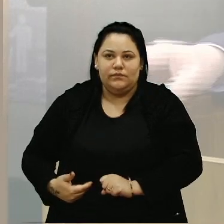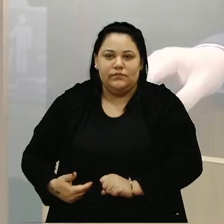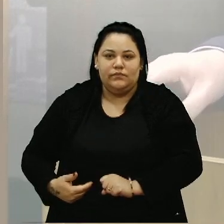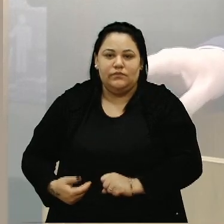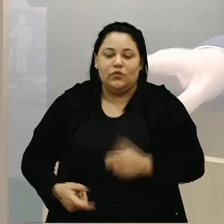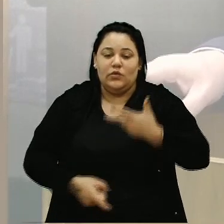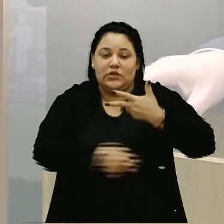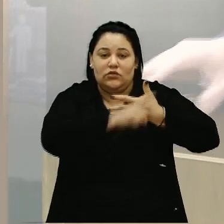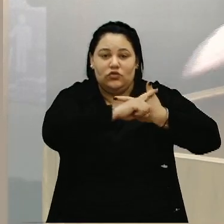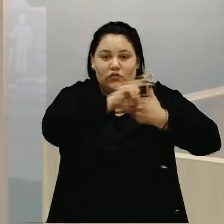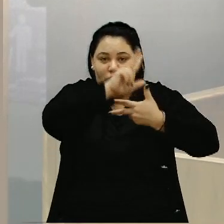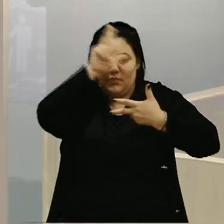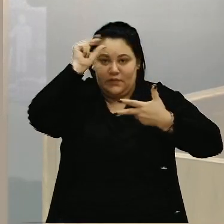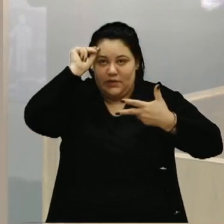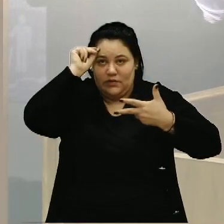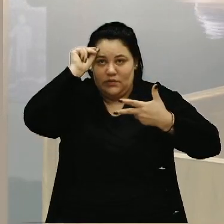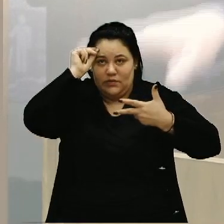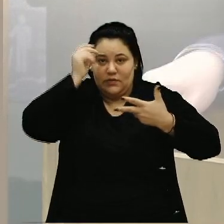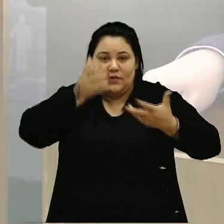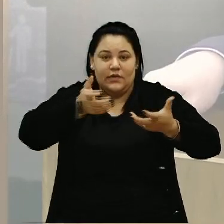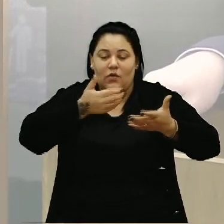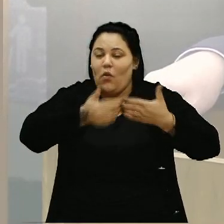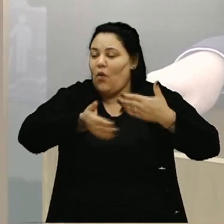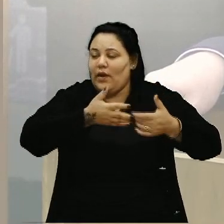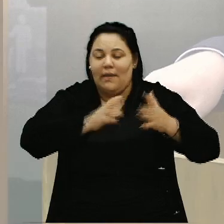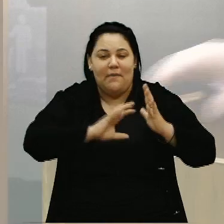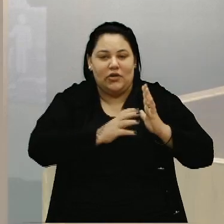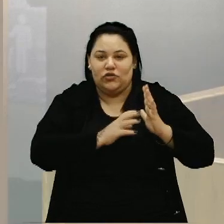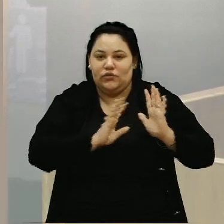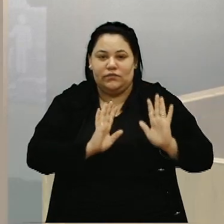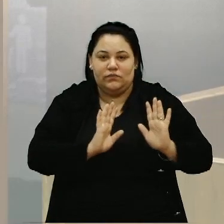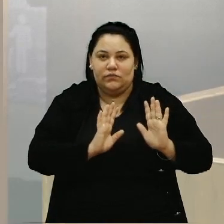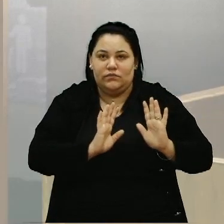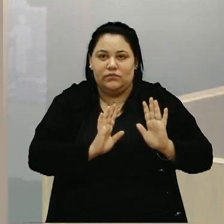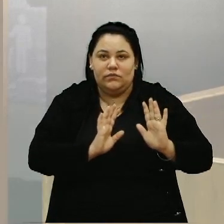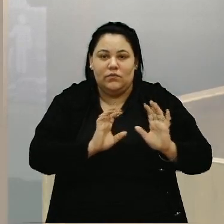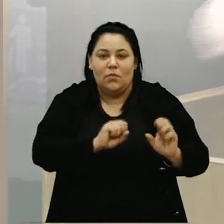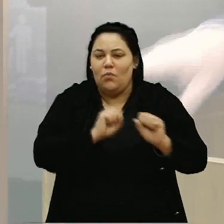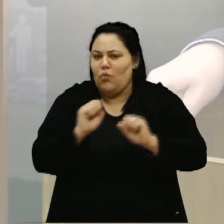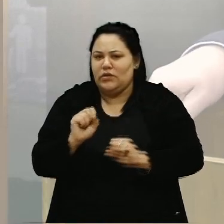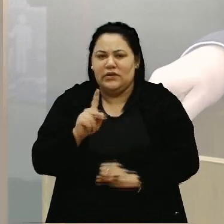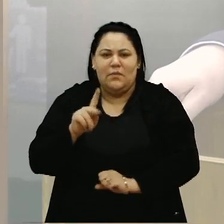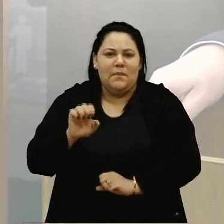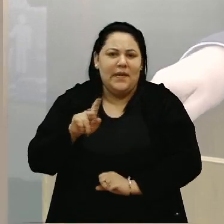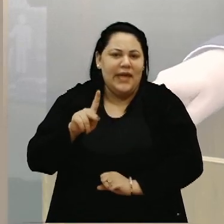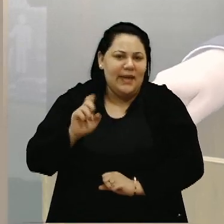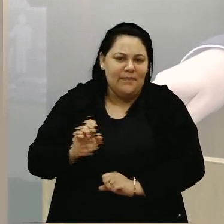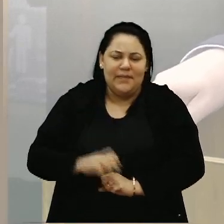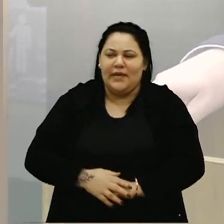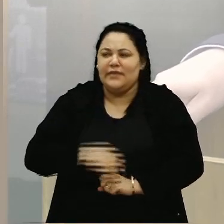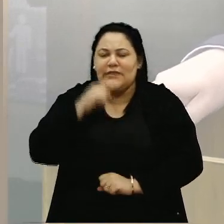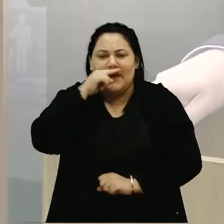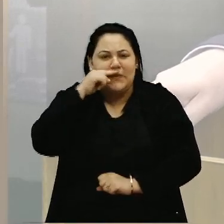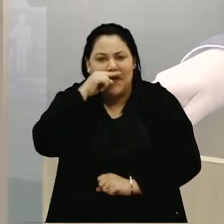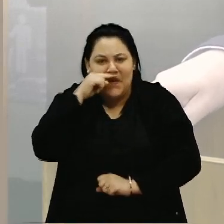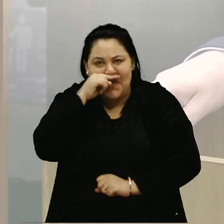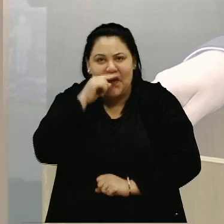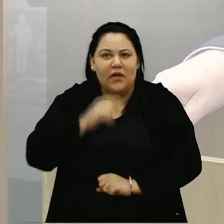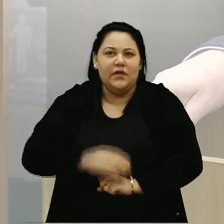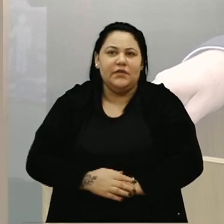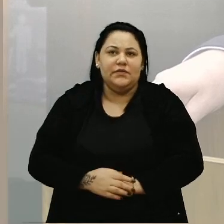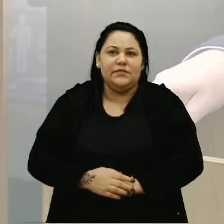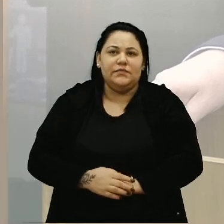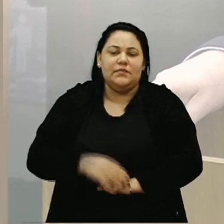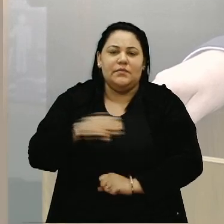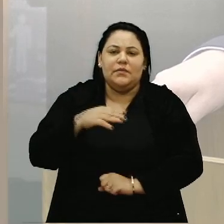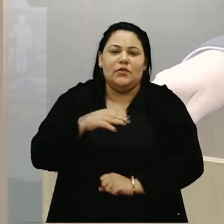executivo, um prefeito, quer ele de qualquer partido, pode ser o Pepe Vargas, como foi o Sartori, como foi o Mário da